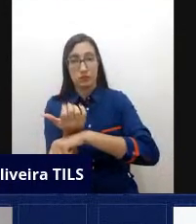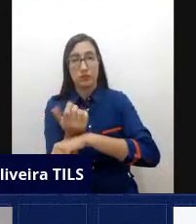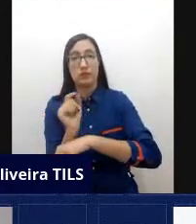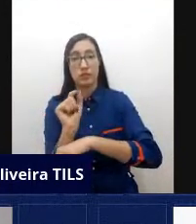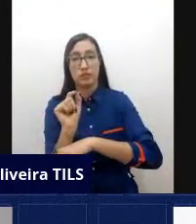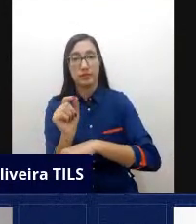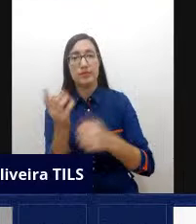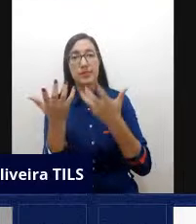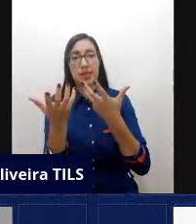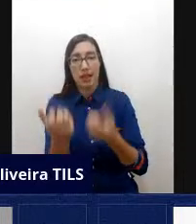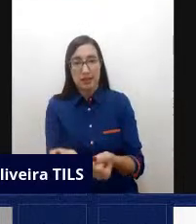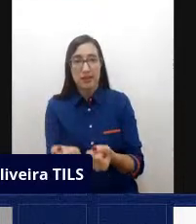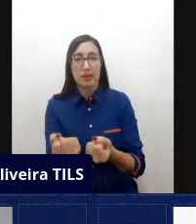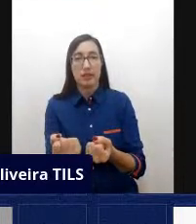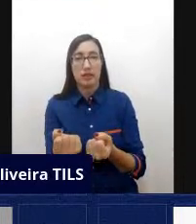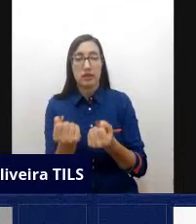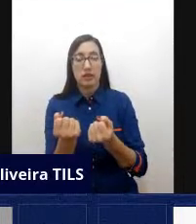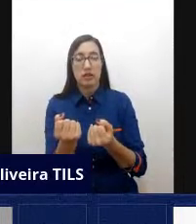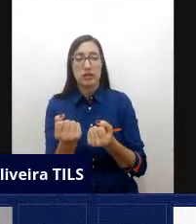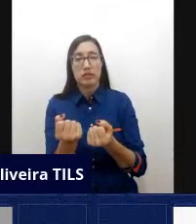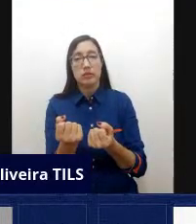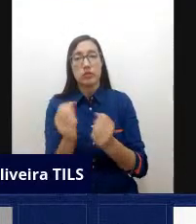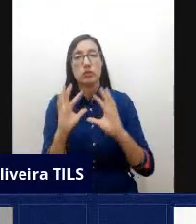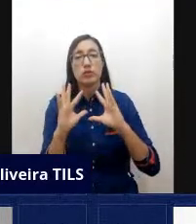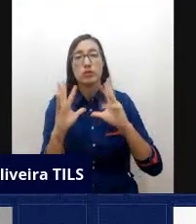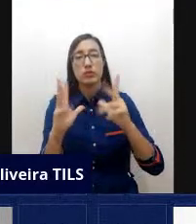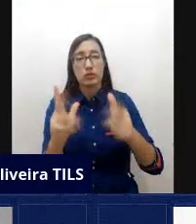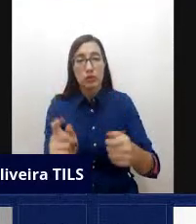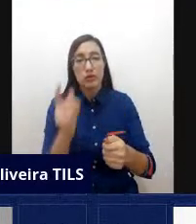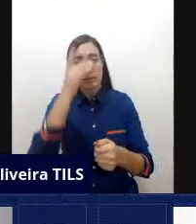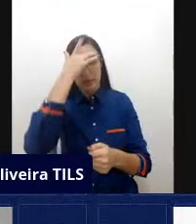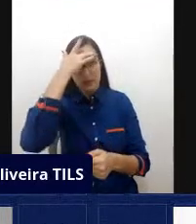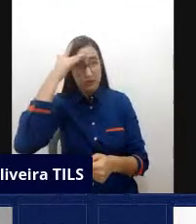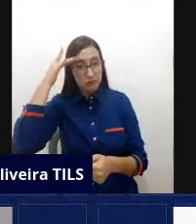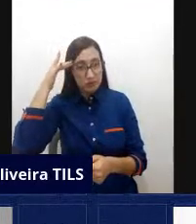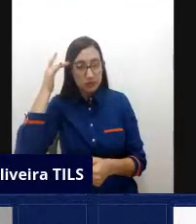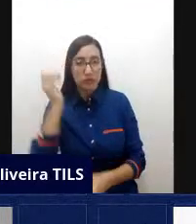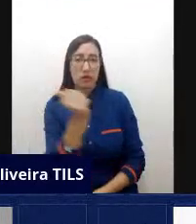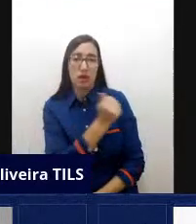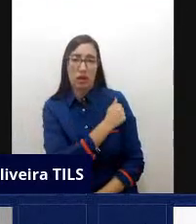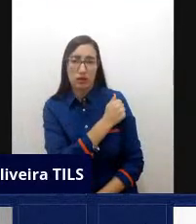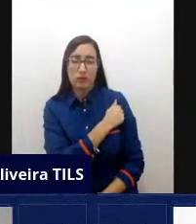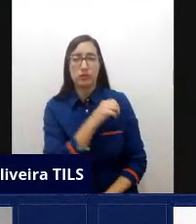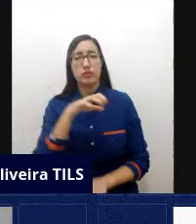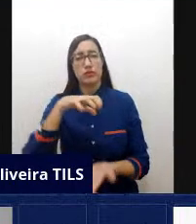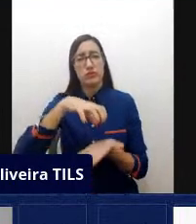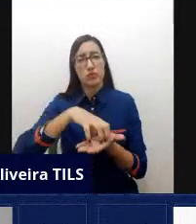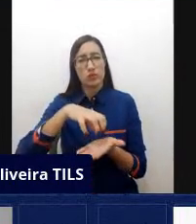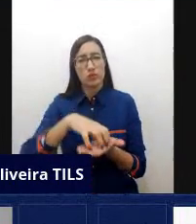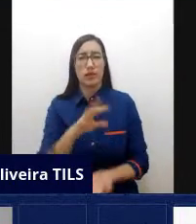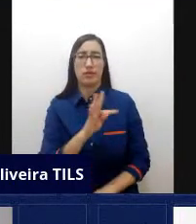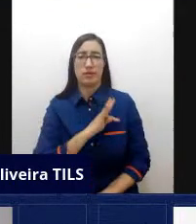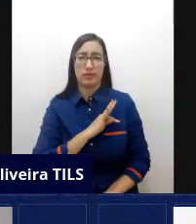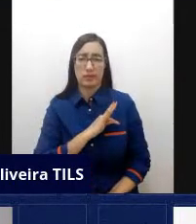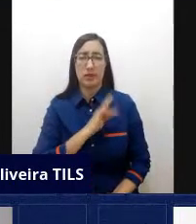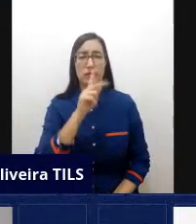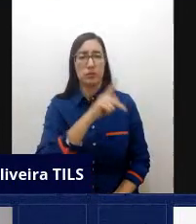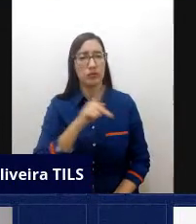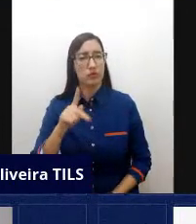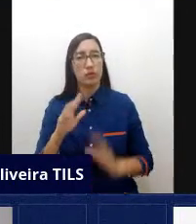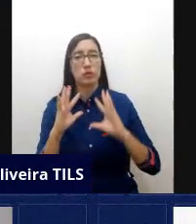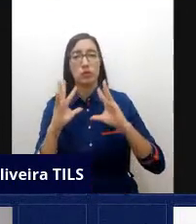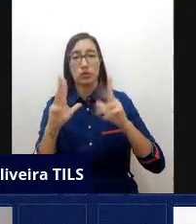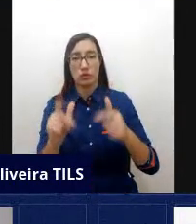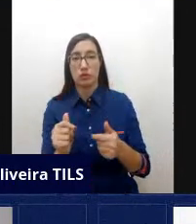alunos, professores e técnicos, sobre sugestões, né, de como a gente pode enfrentar a pandemia para as voltas às aulas. Quais